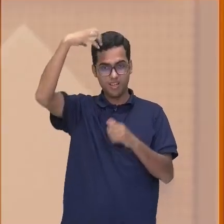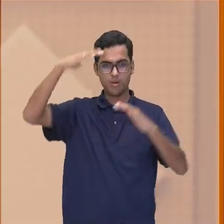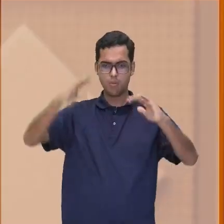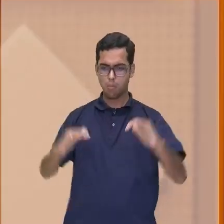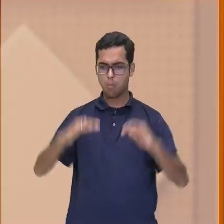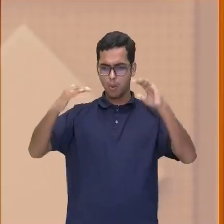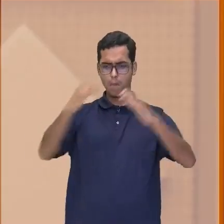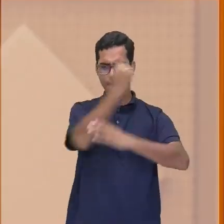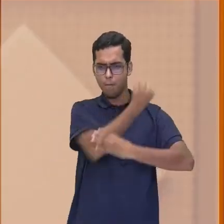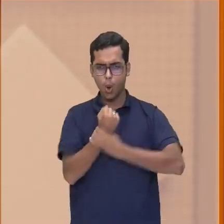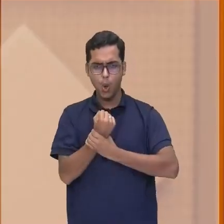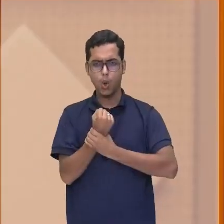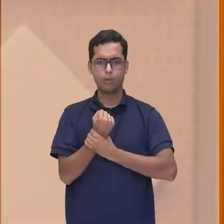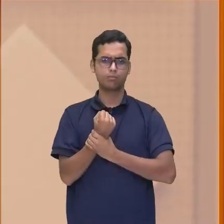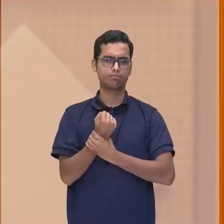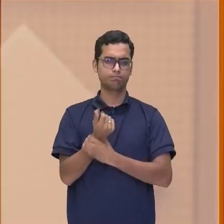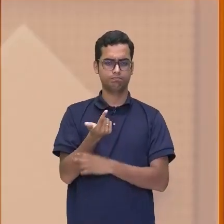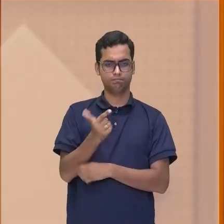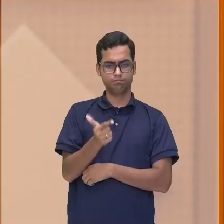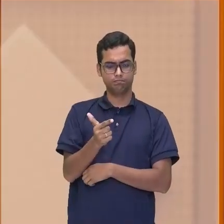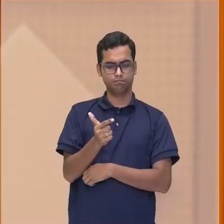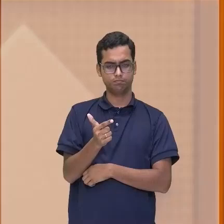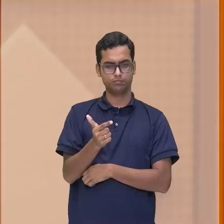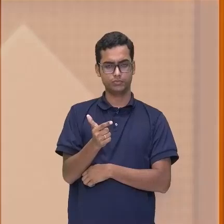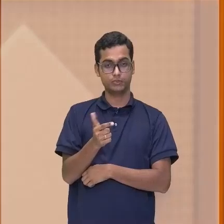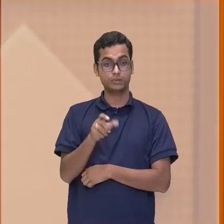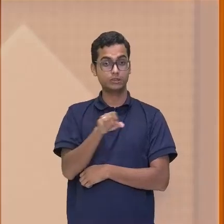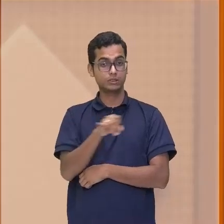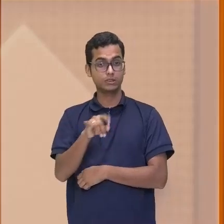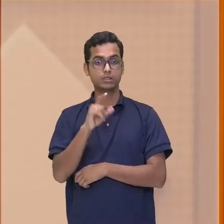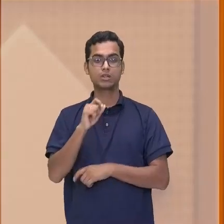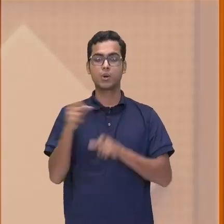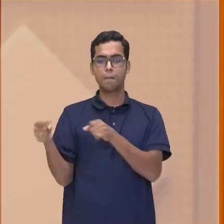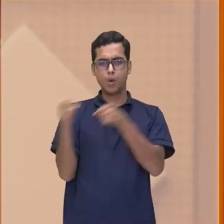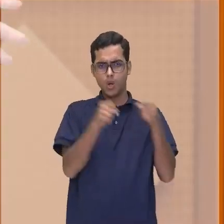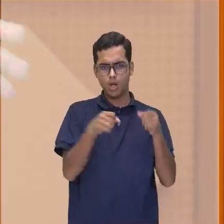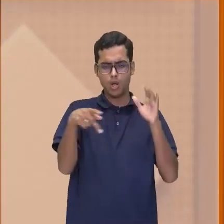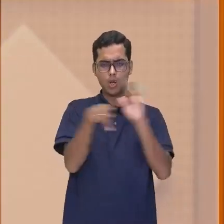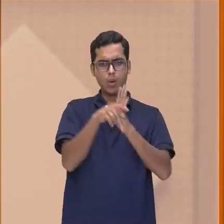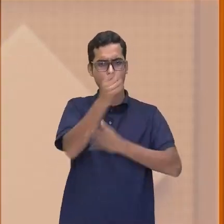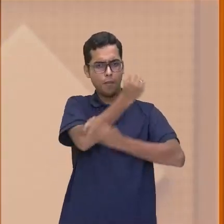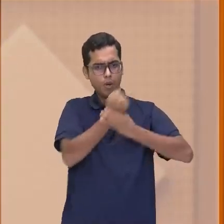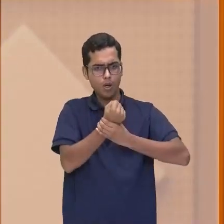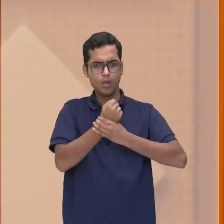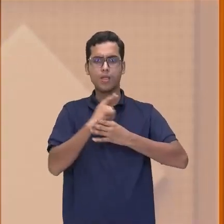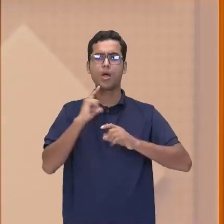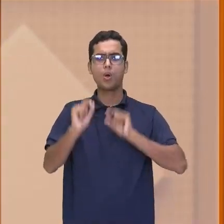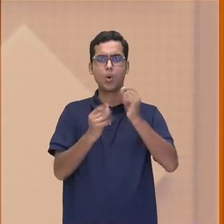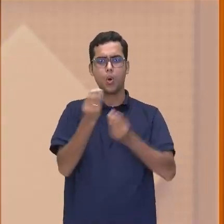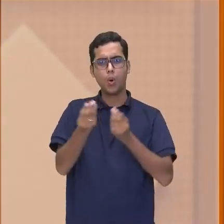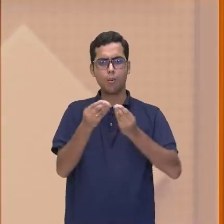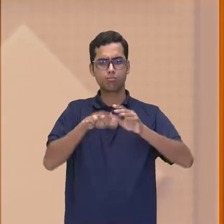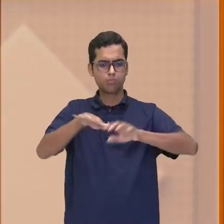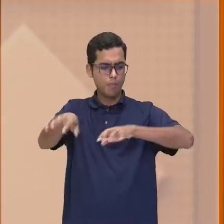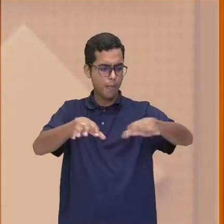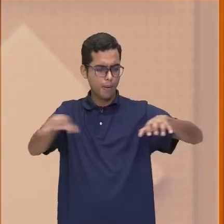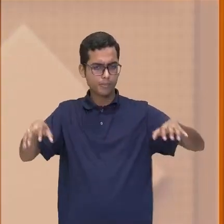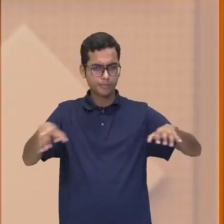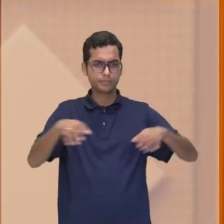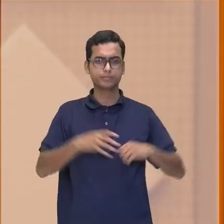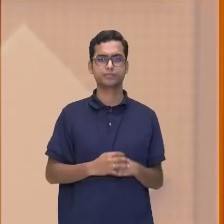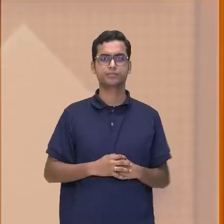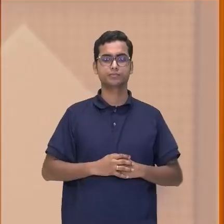fato, né, não há como haver um poder absoluto se esse poder ele está fragmentado, certo? E a